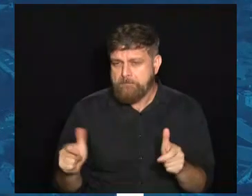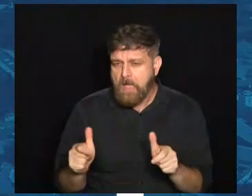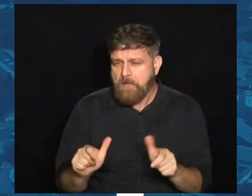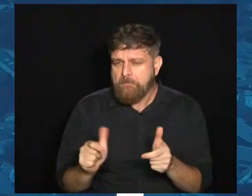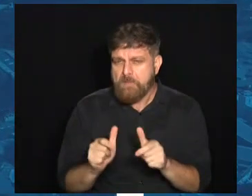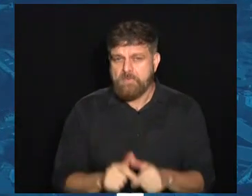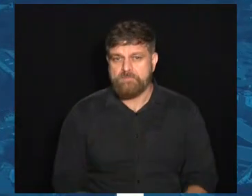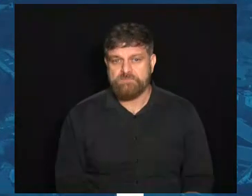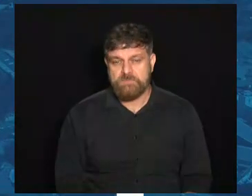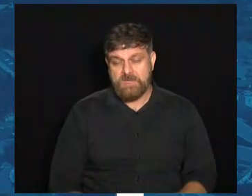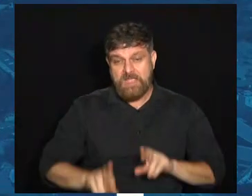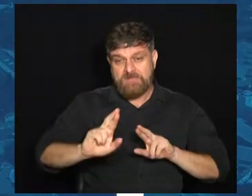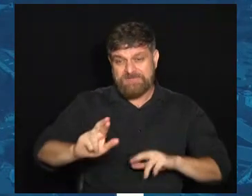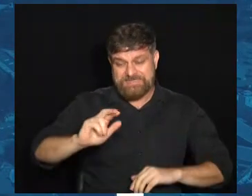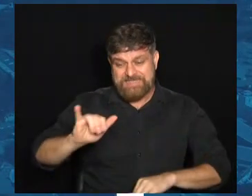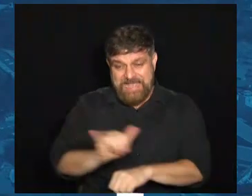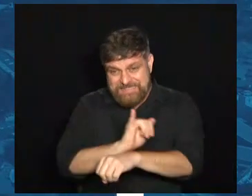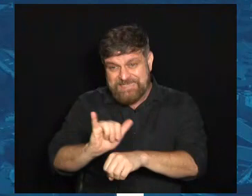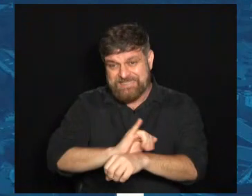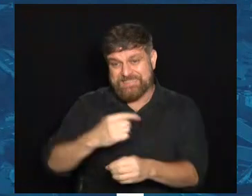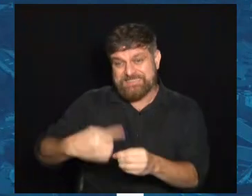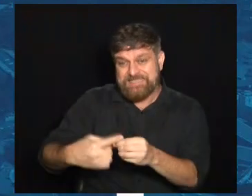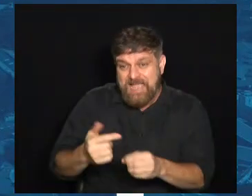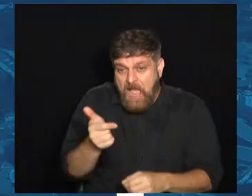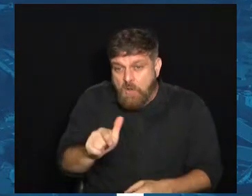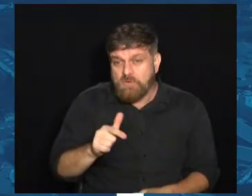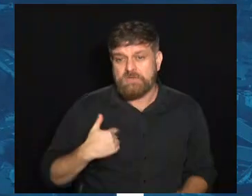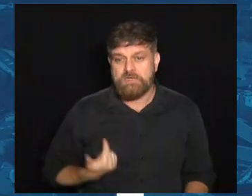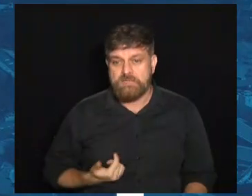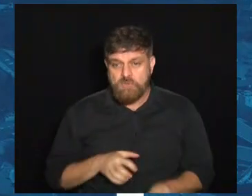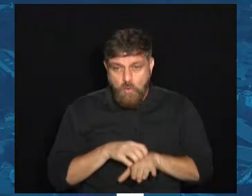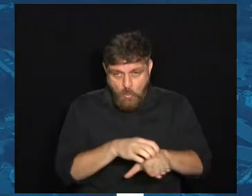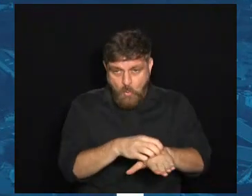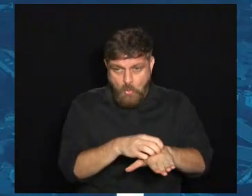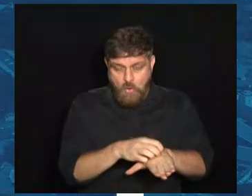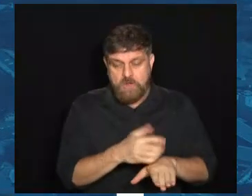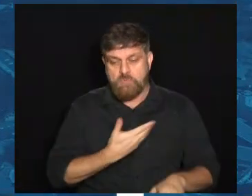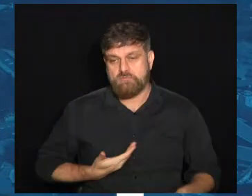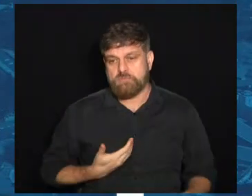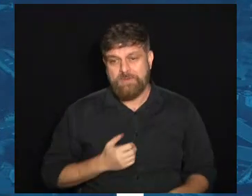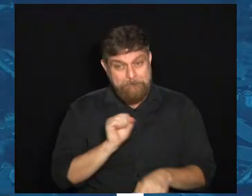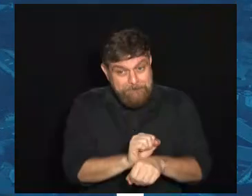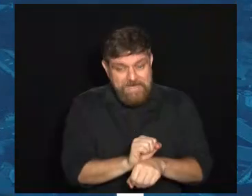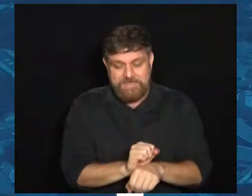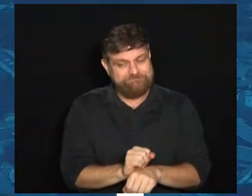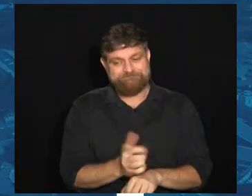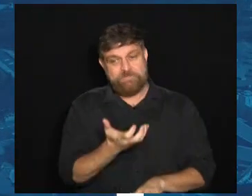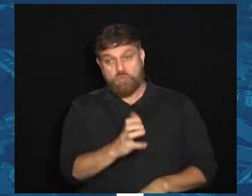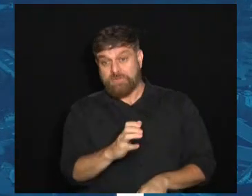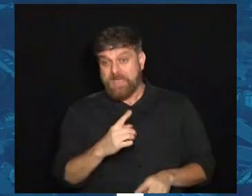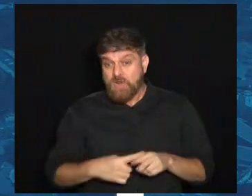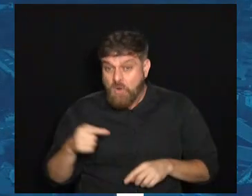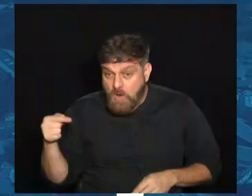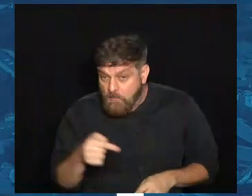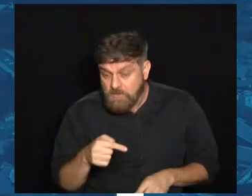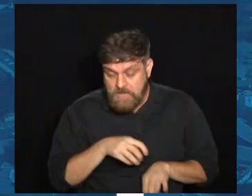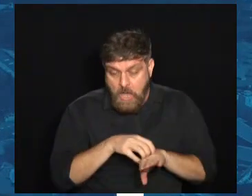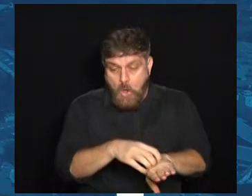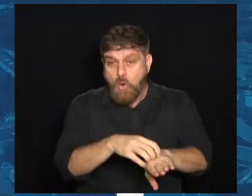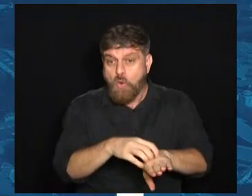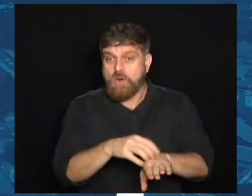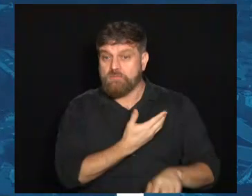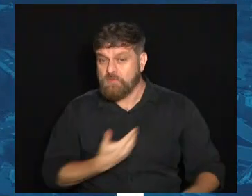estou, diferentemente de outras cidades, eu estou resistente a parar o transporte coletivo. Por quê? Porque o transporte coletivo ele pode